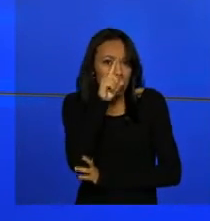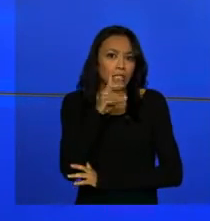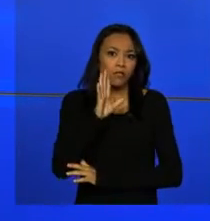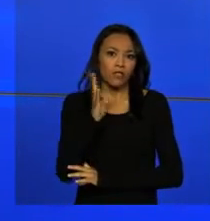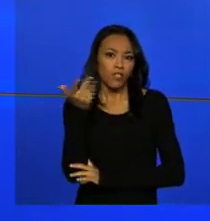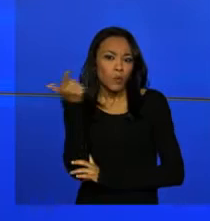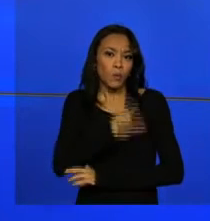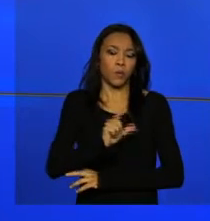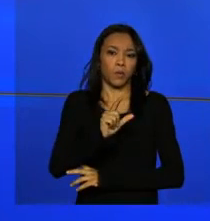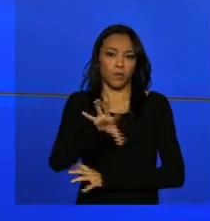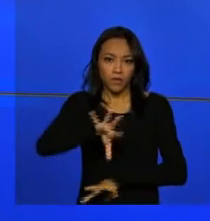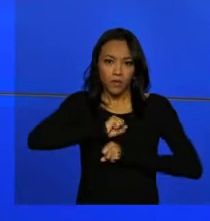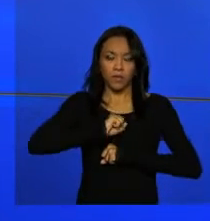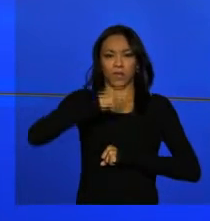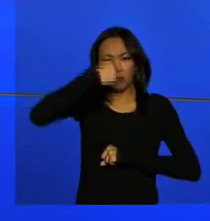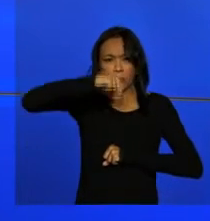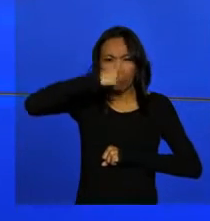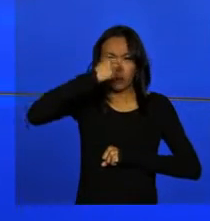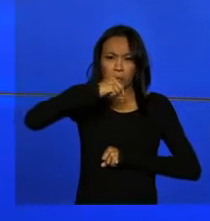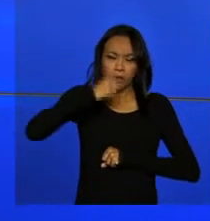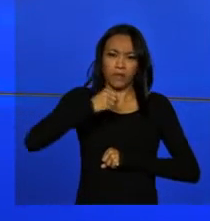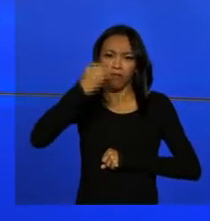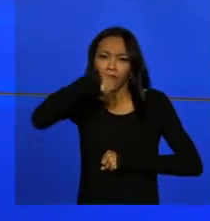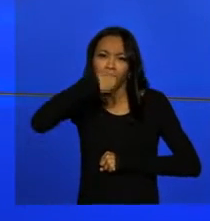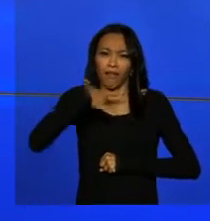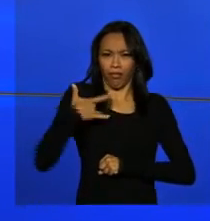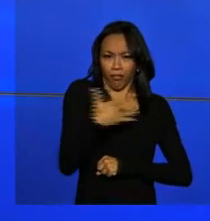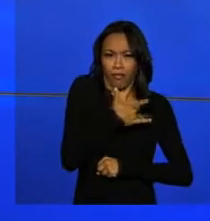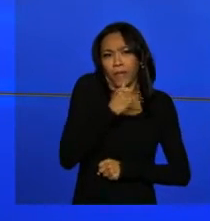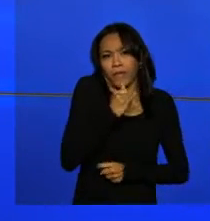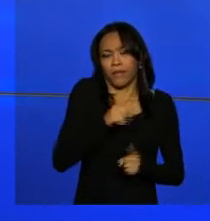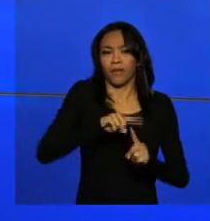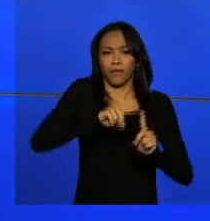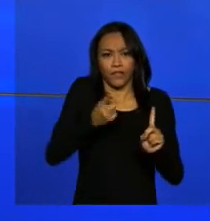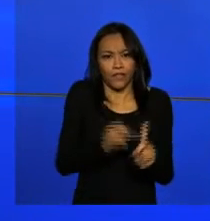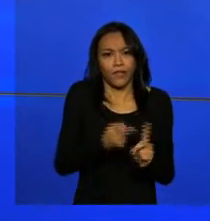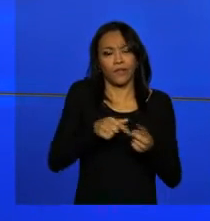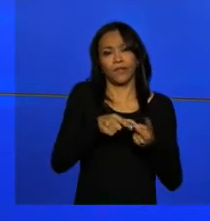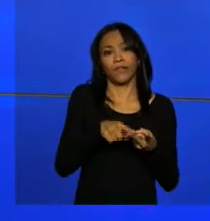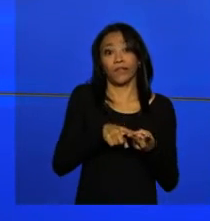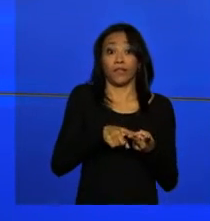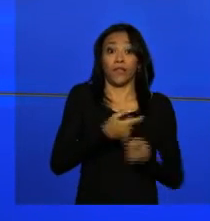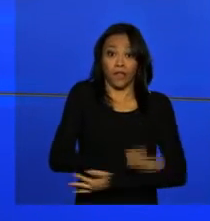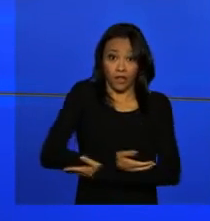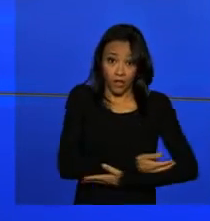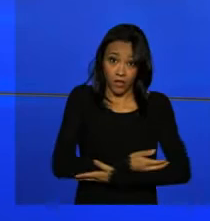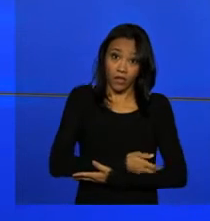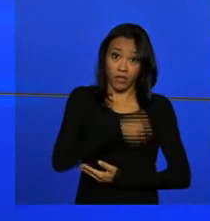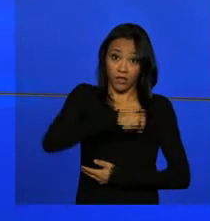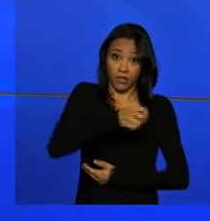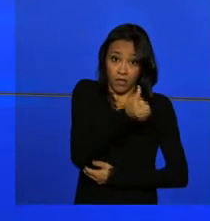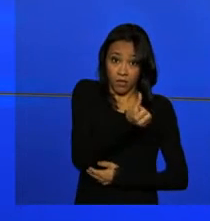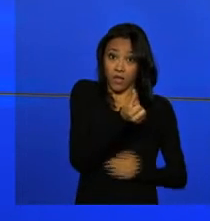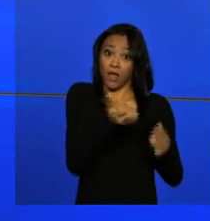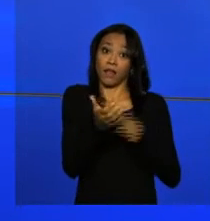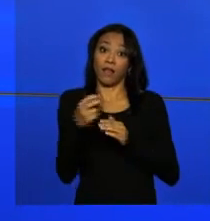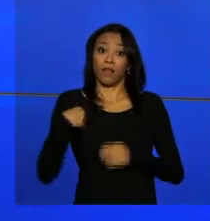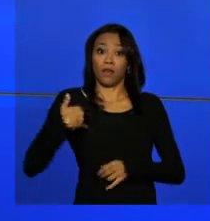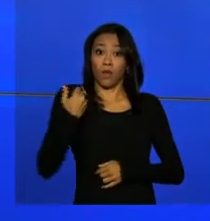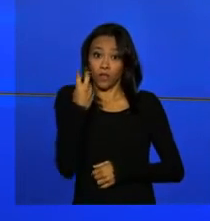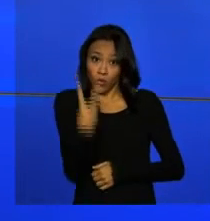complicações causadas pela gripe caso das gestantes crianças de 6 meses a 2 anos de idade idosos